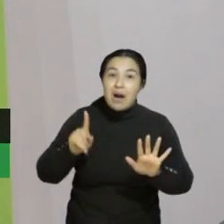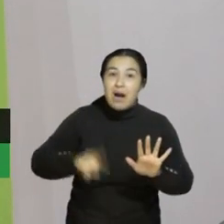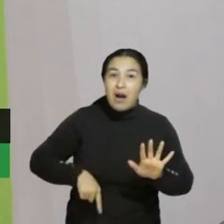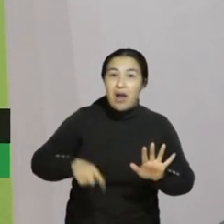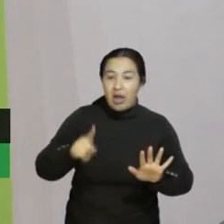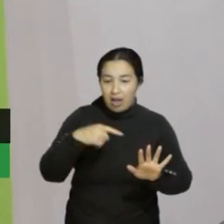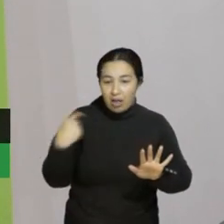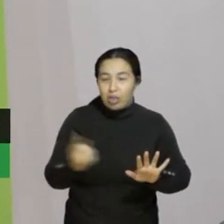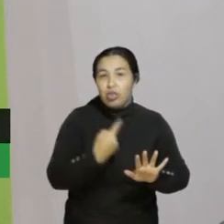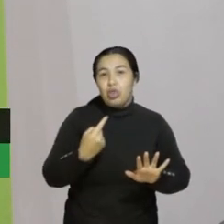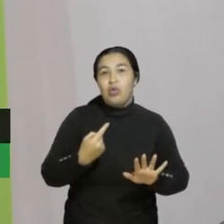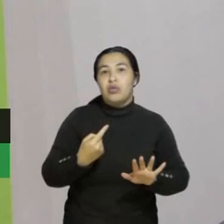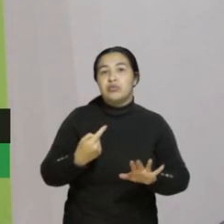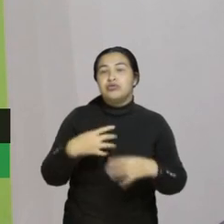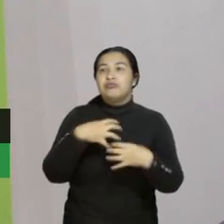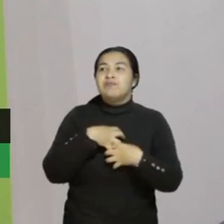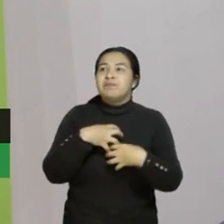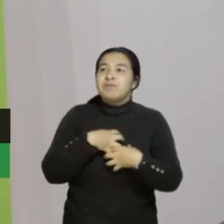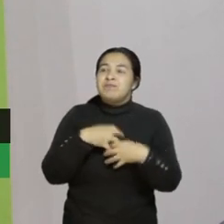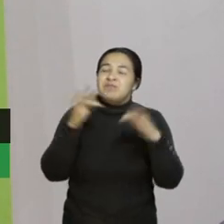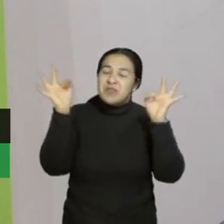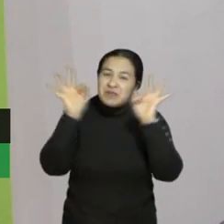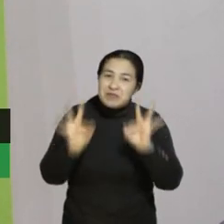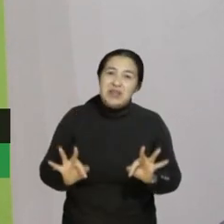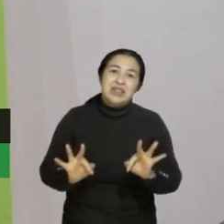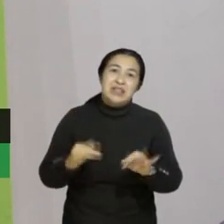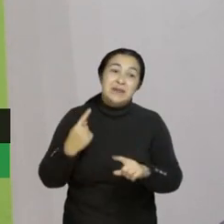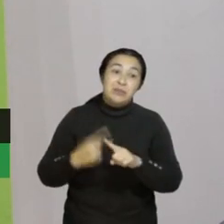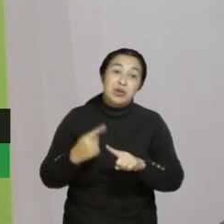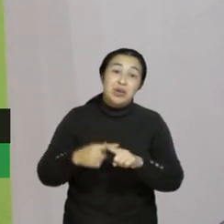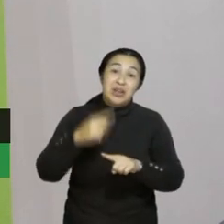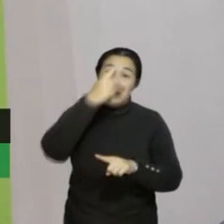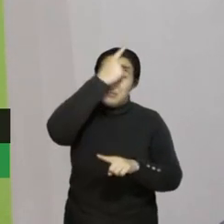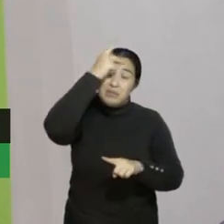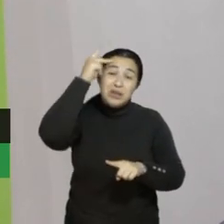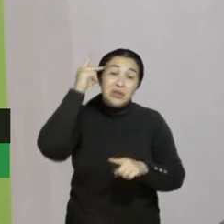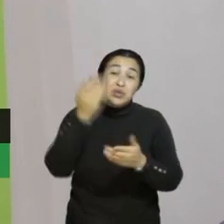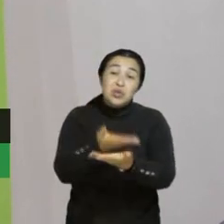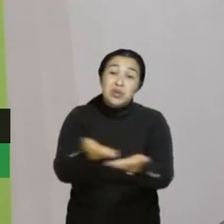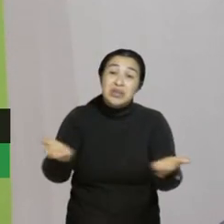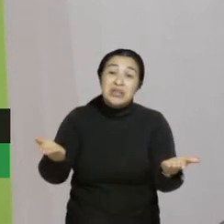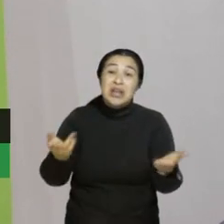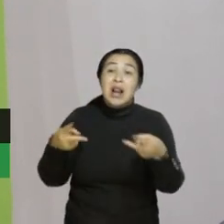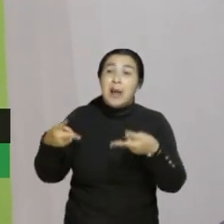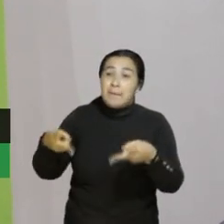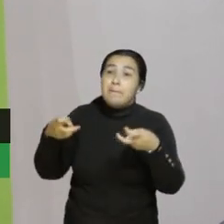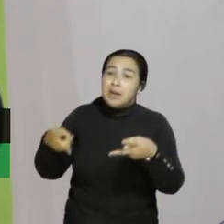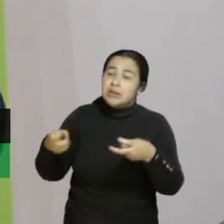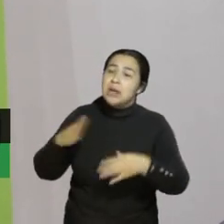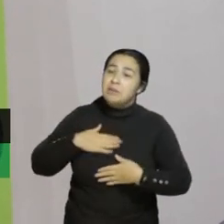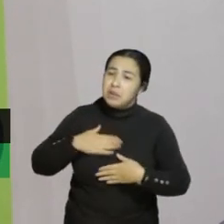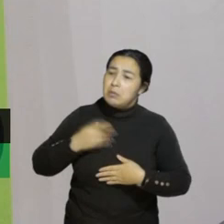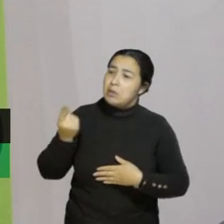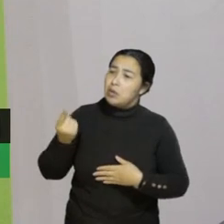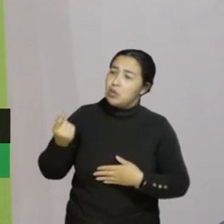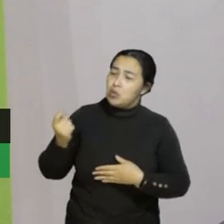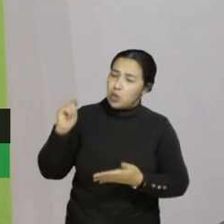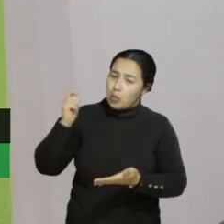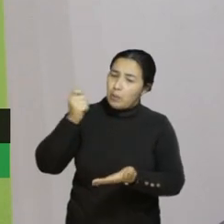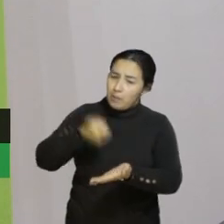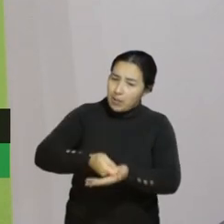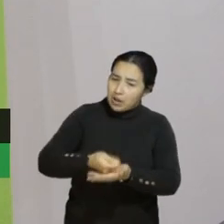do sentimento de dever cumprido. Porque as pessoas estão vendo as suas doações sendo entregues para quem realmente